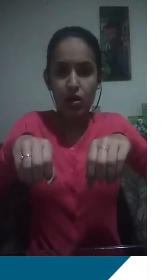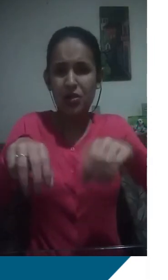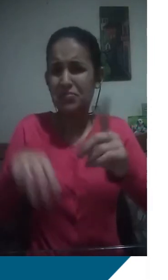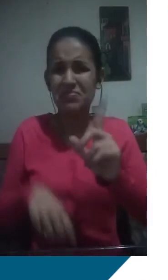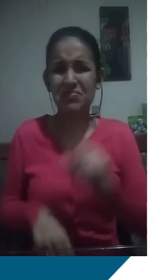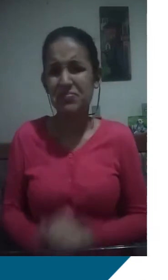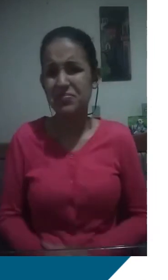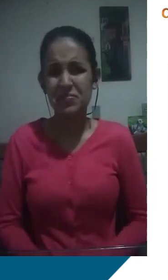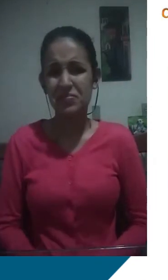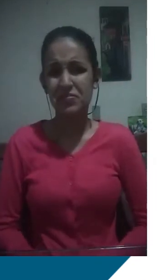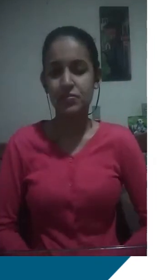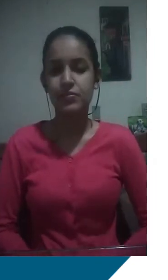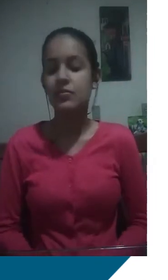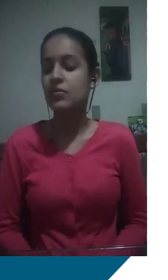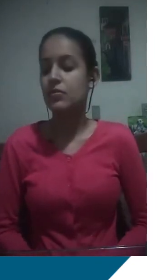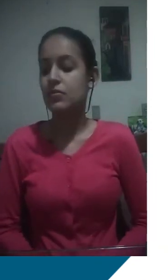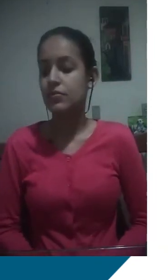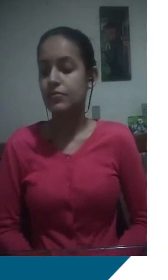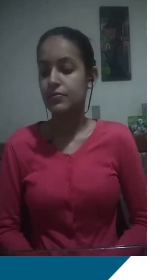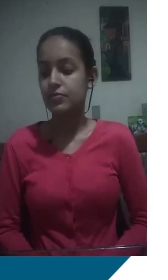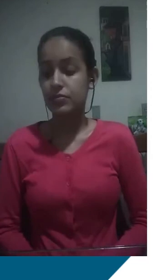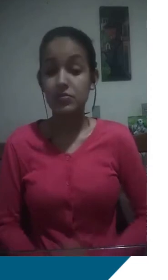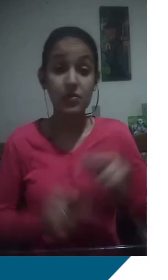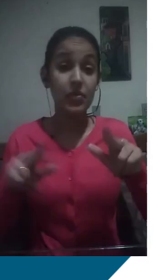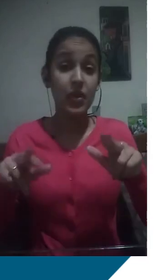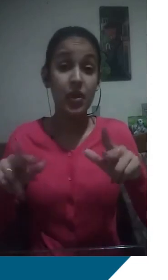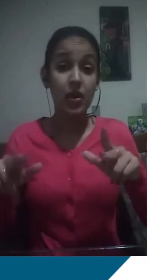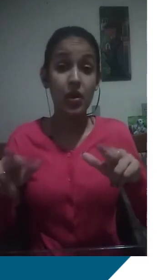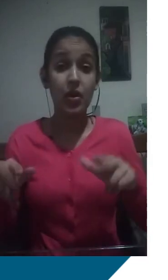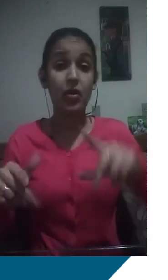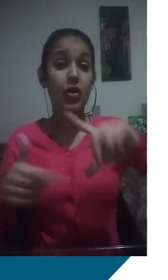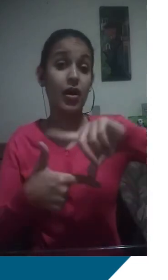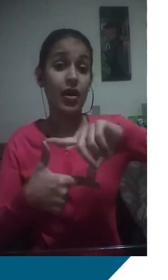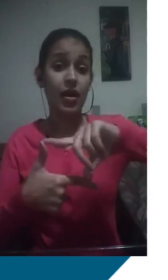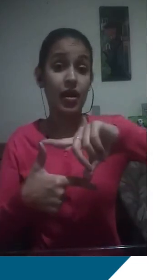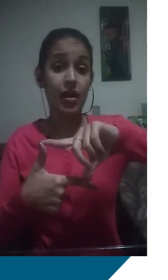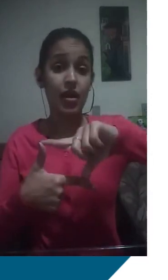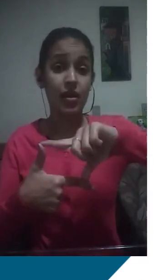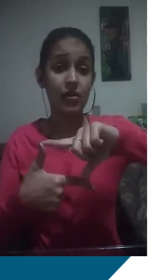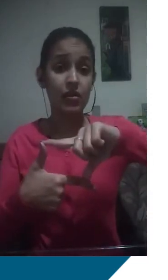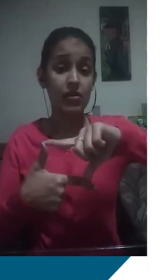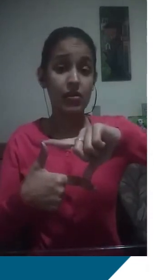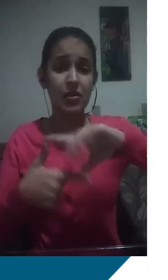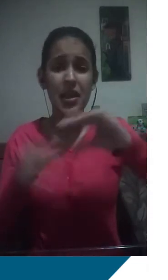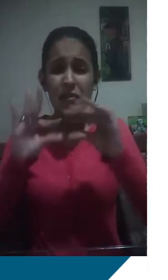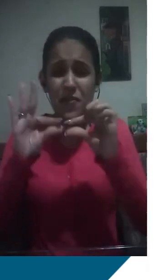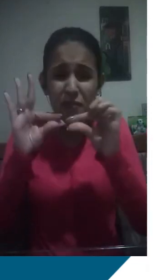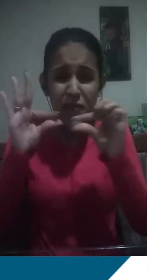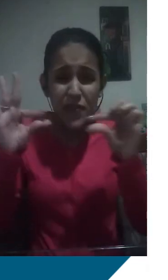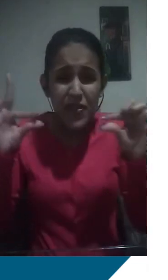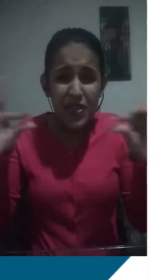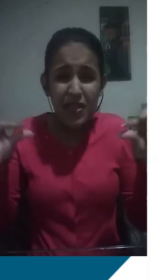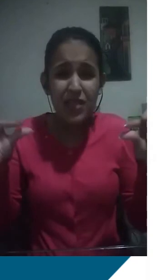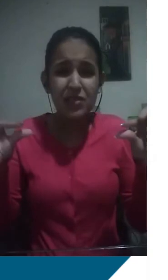Tudo bem? A mesma coisa acontece aqui na chapa de aço. Ela tem uma espessura muito fina, então a variação